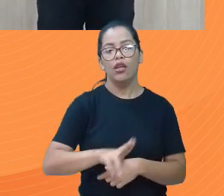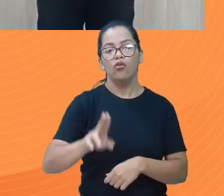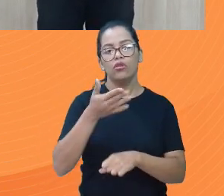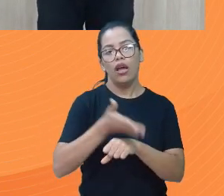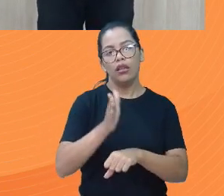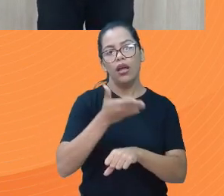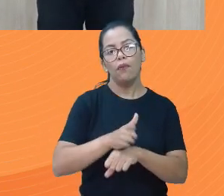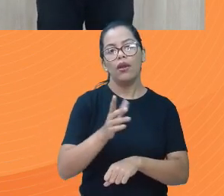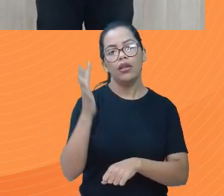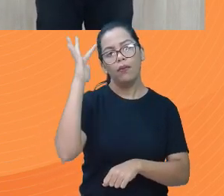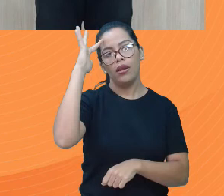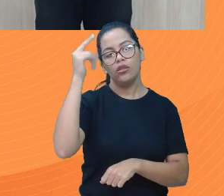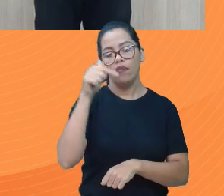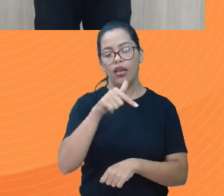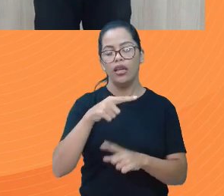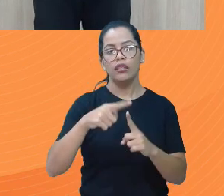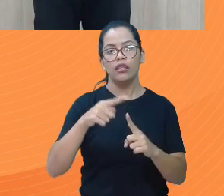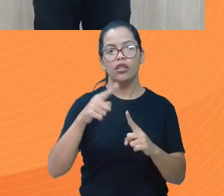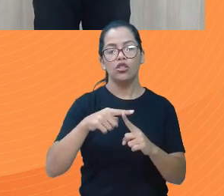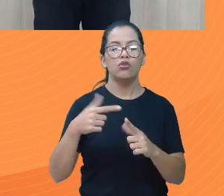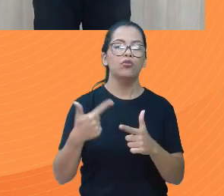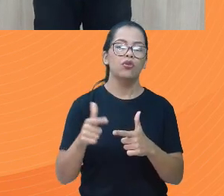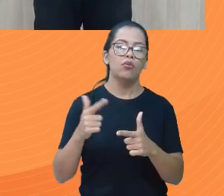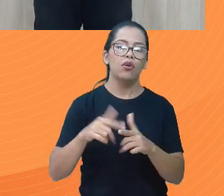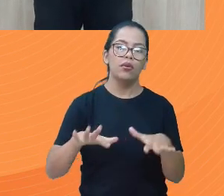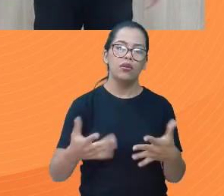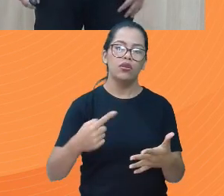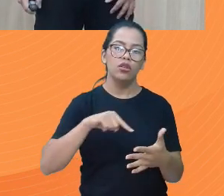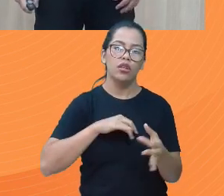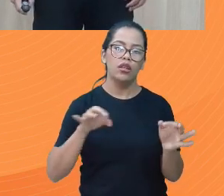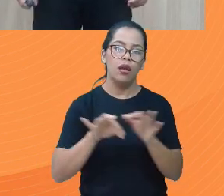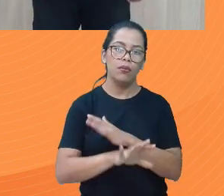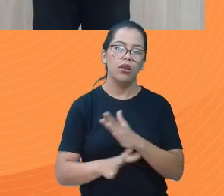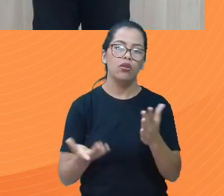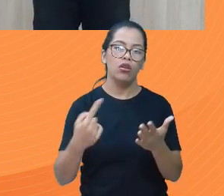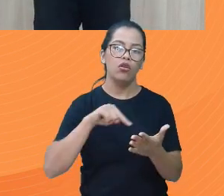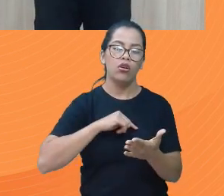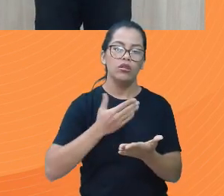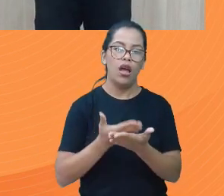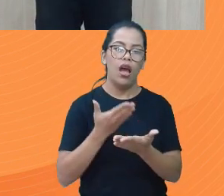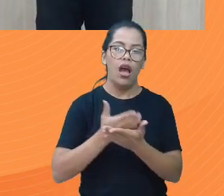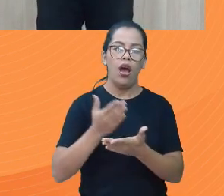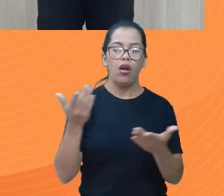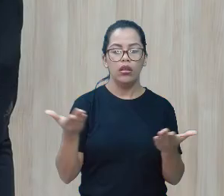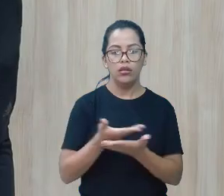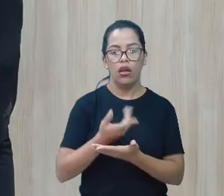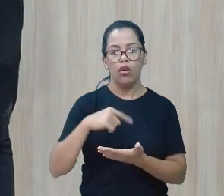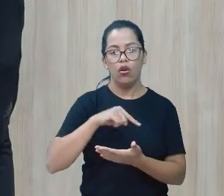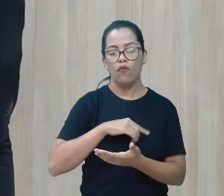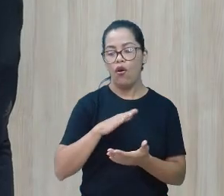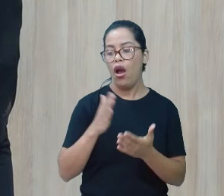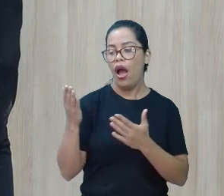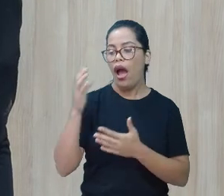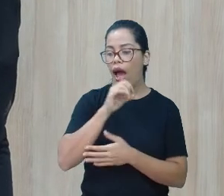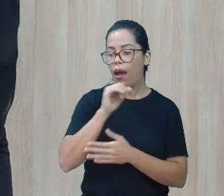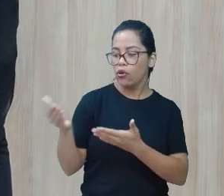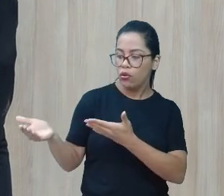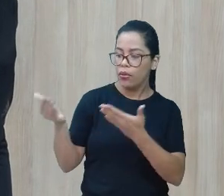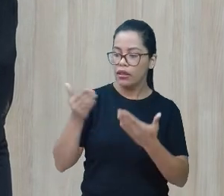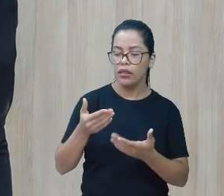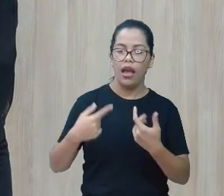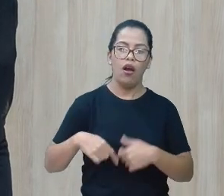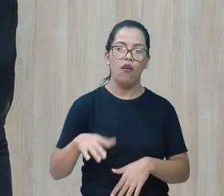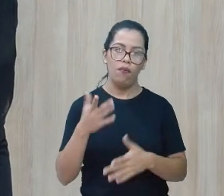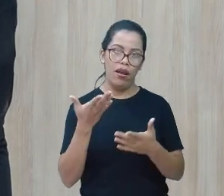esse tipo de problema, tá bom? Então, estamos finalizando essa nossa aula de hoje. Vou passar a palavrinha aqui rapidinho para Tiago, para ele